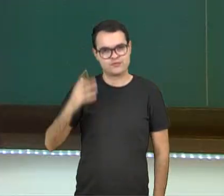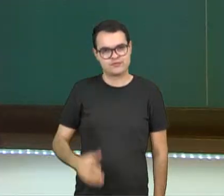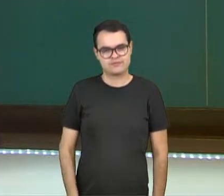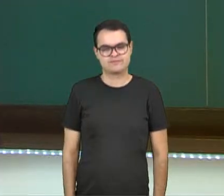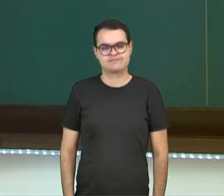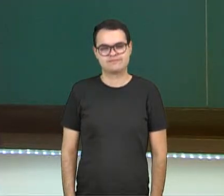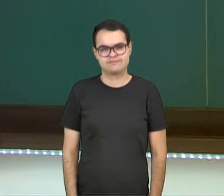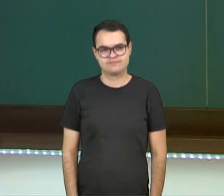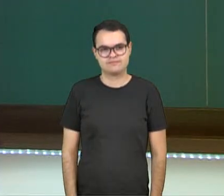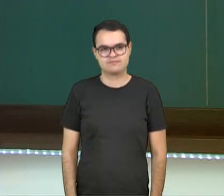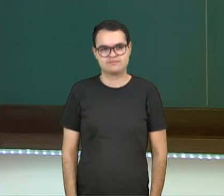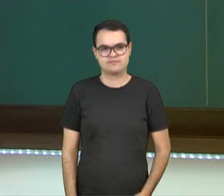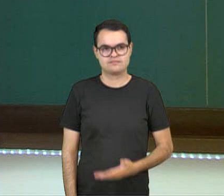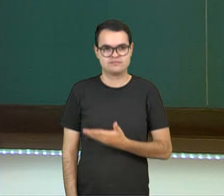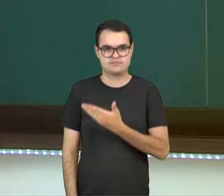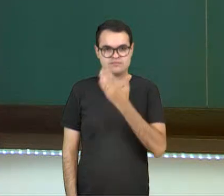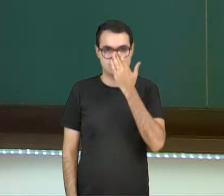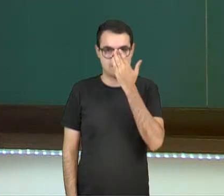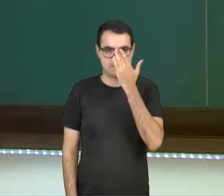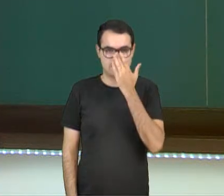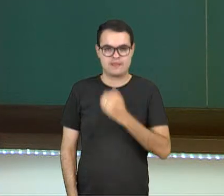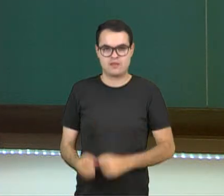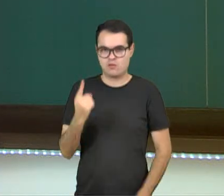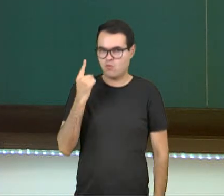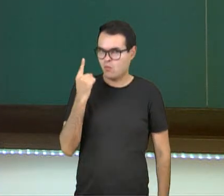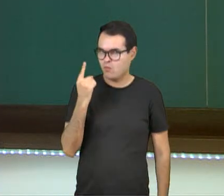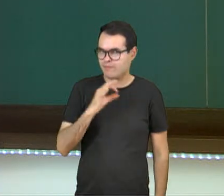atenção, um policial